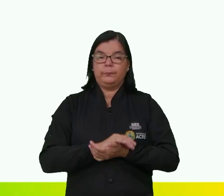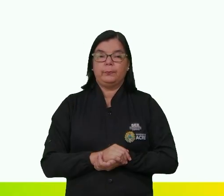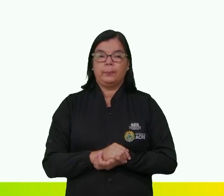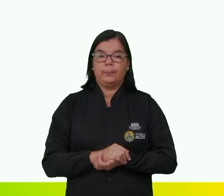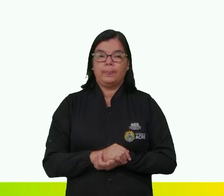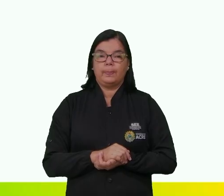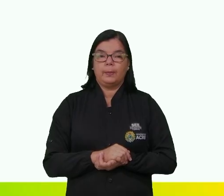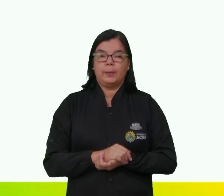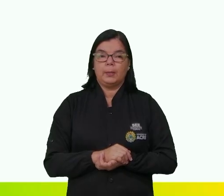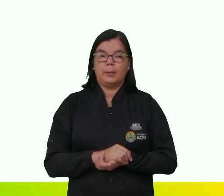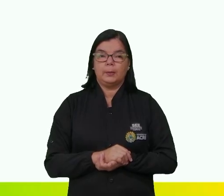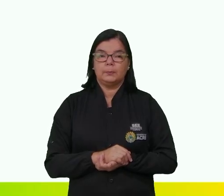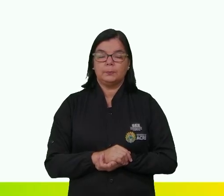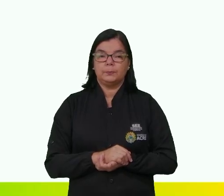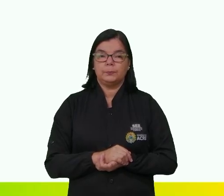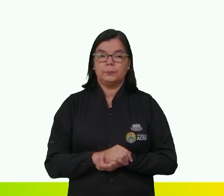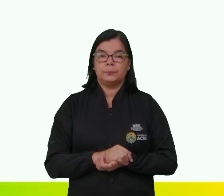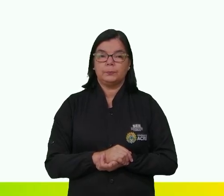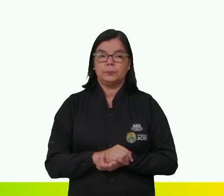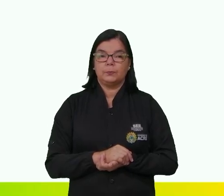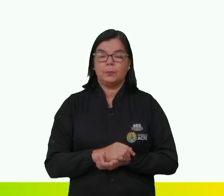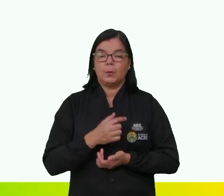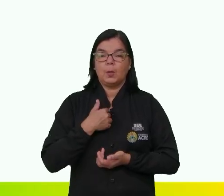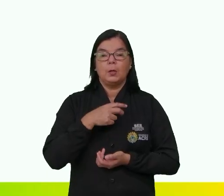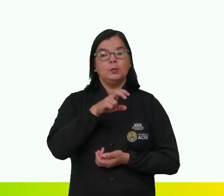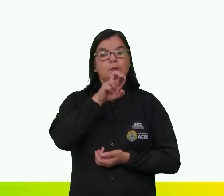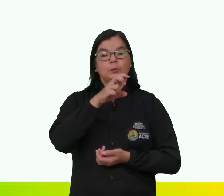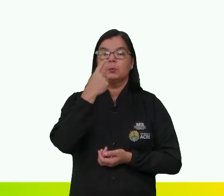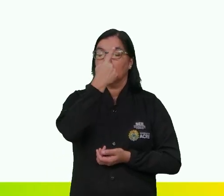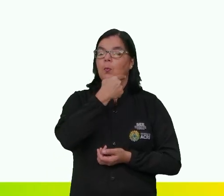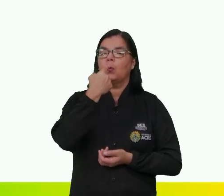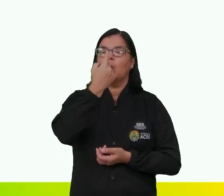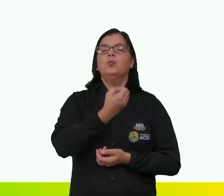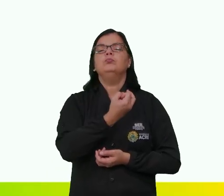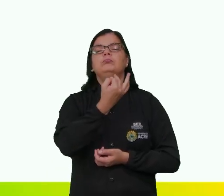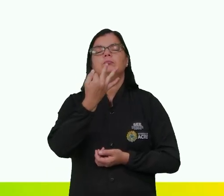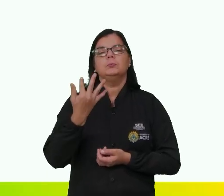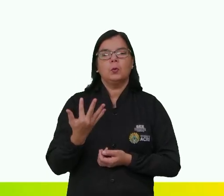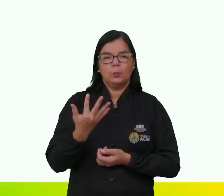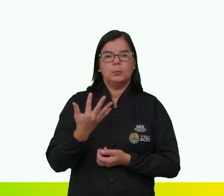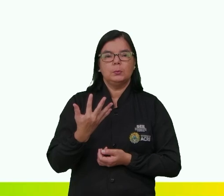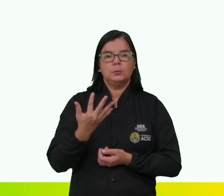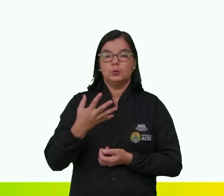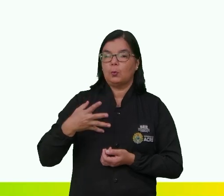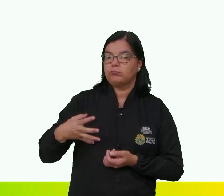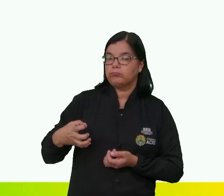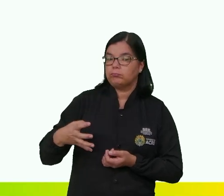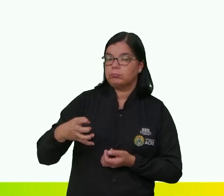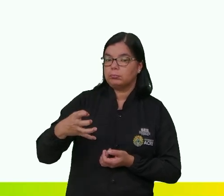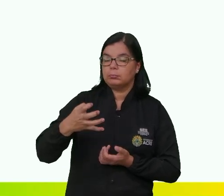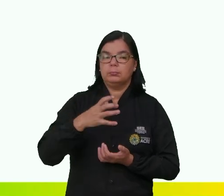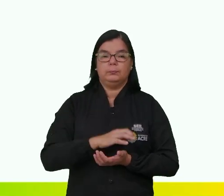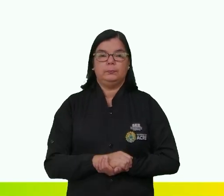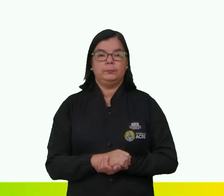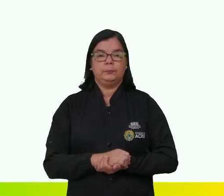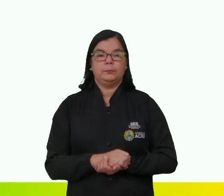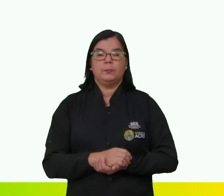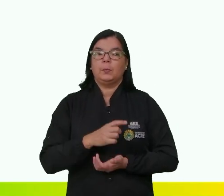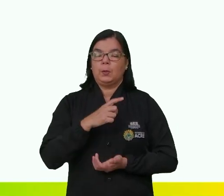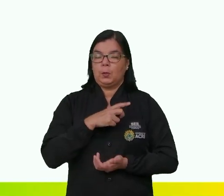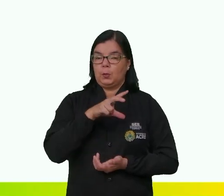Ok? E em 5 horas, quantos serão os indivíduos? Então, você vai